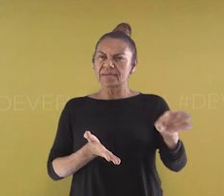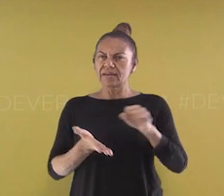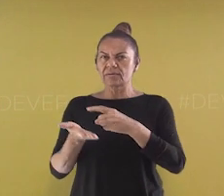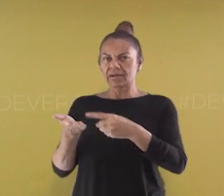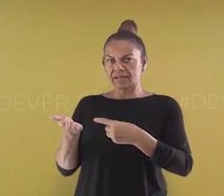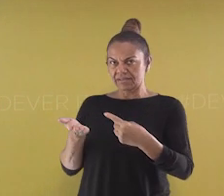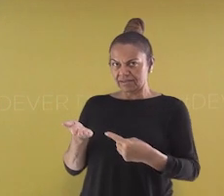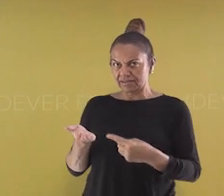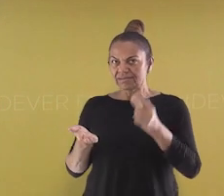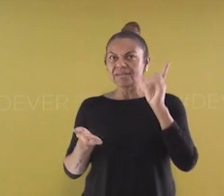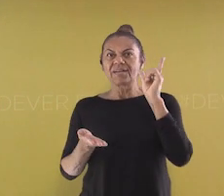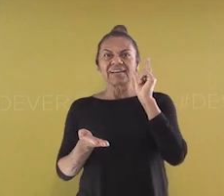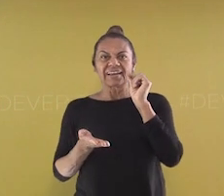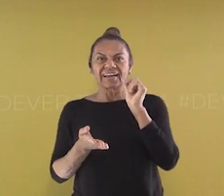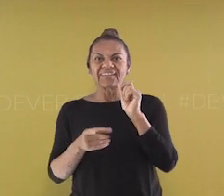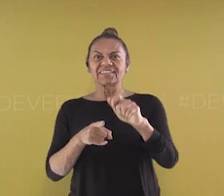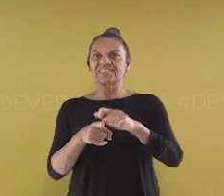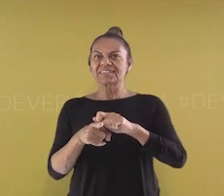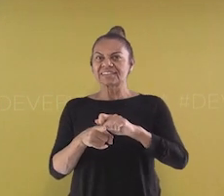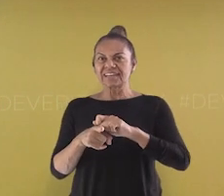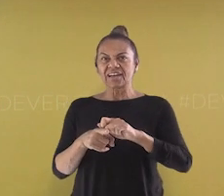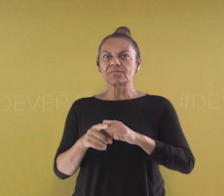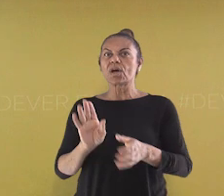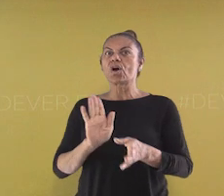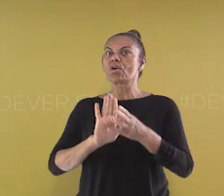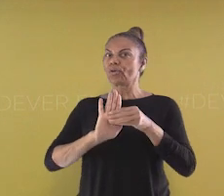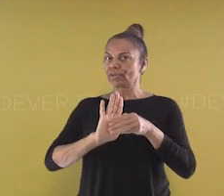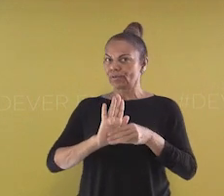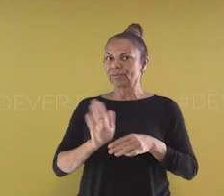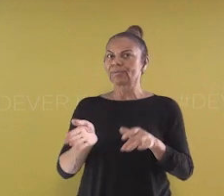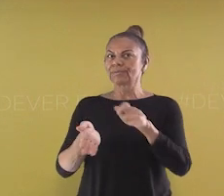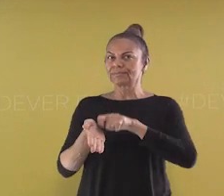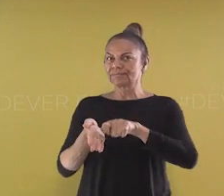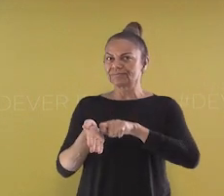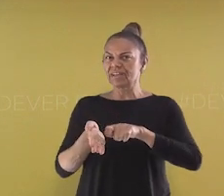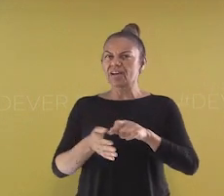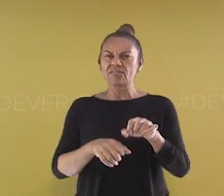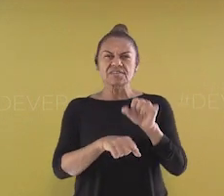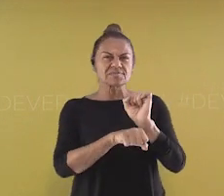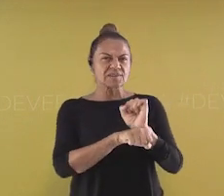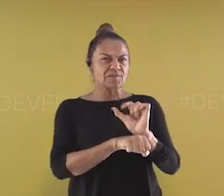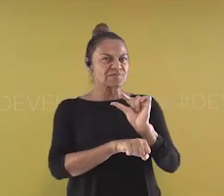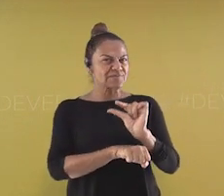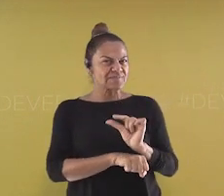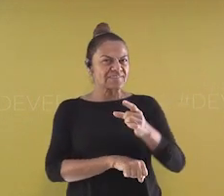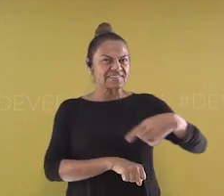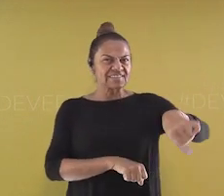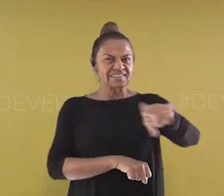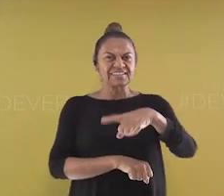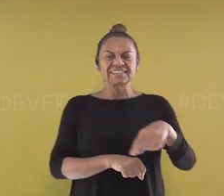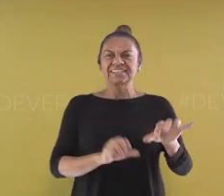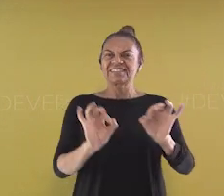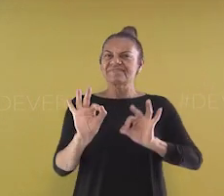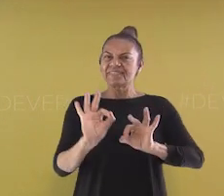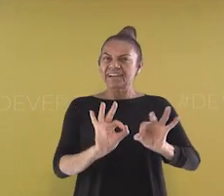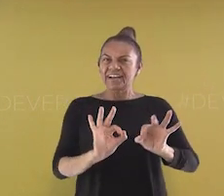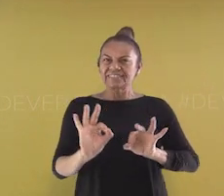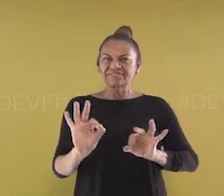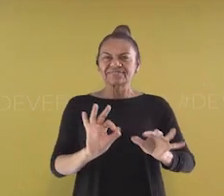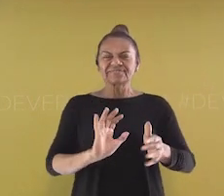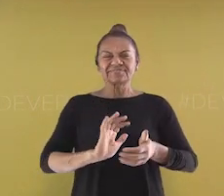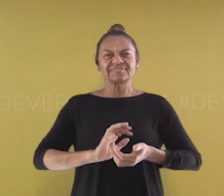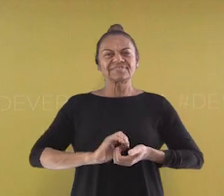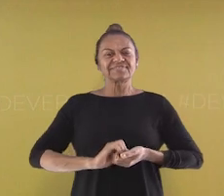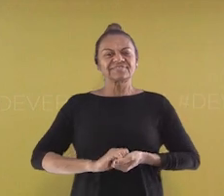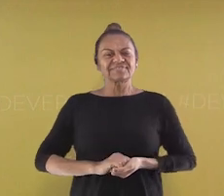de começar, é preciso que você pegue seu caderno, lápis e borracha para registrar o conteúdo de hoje. Vou dar um